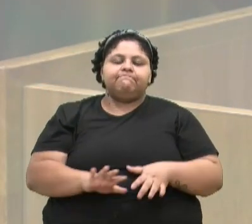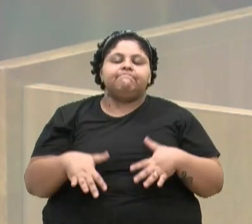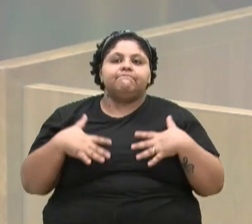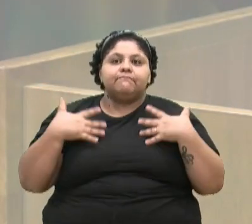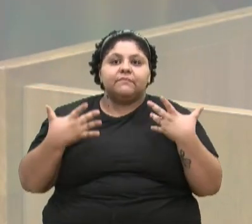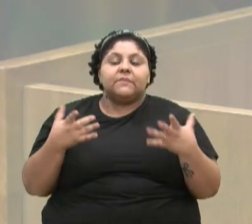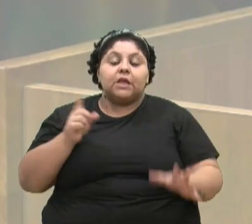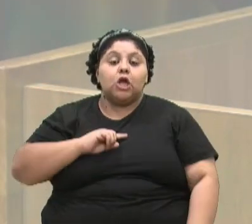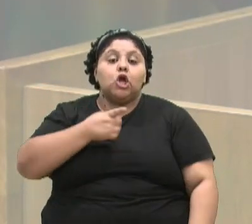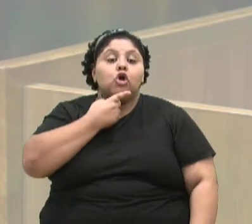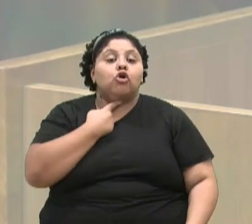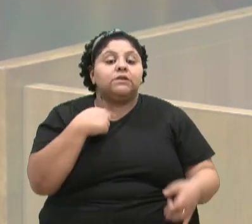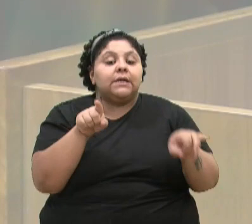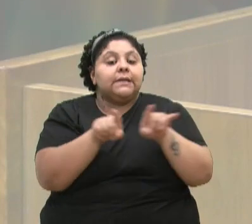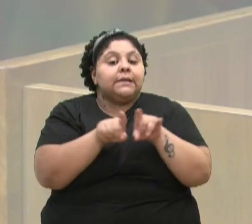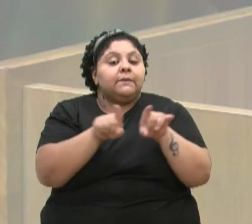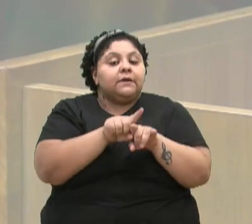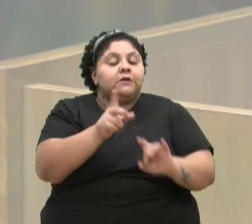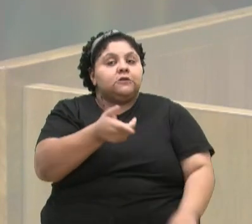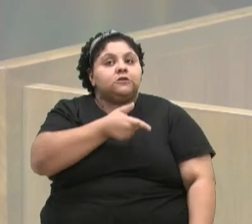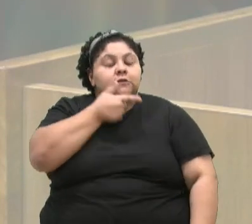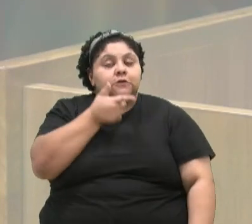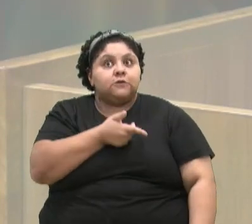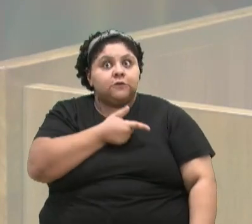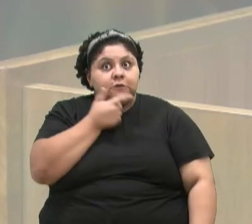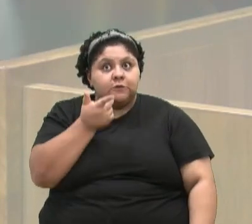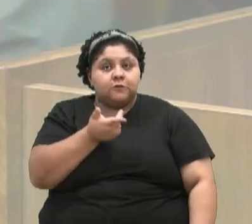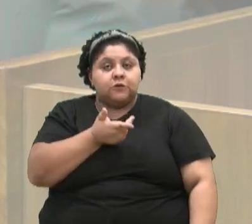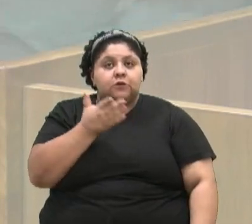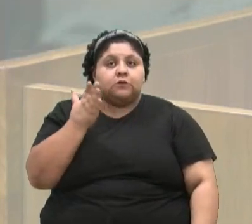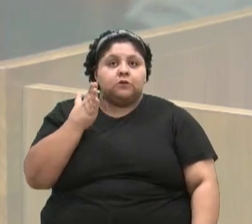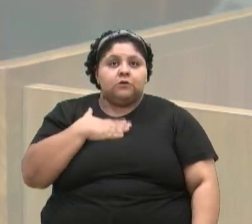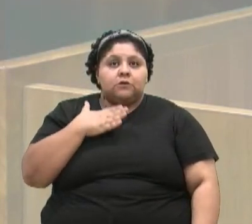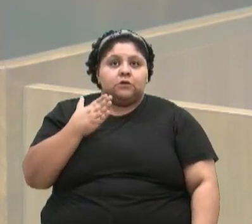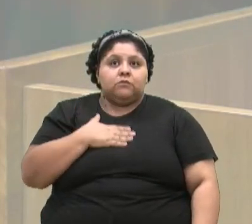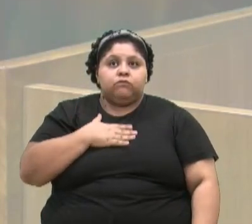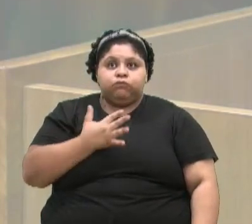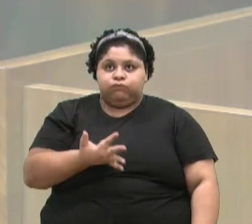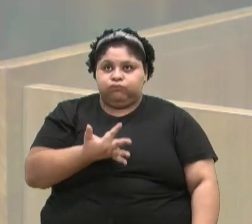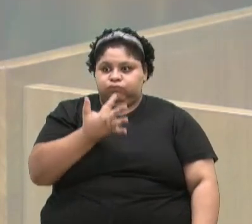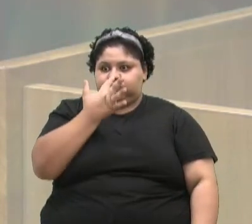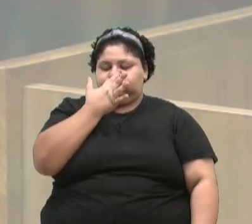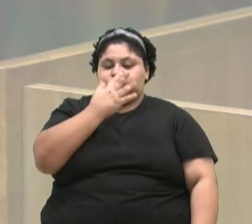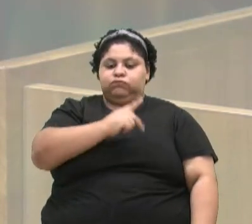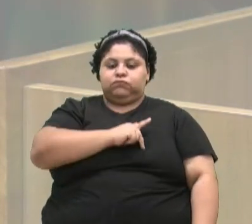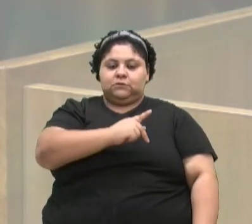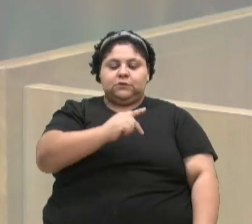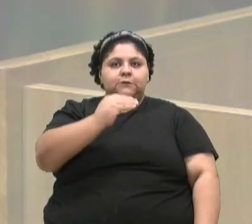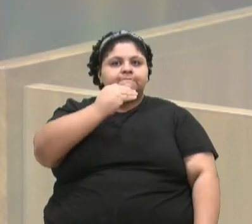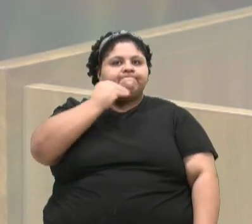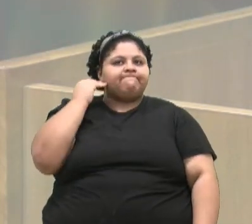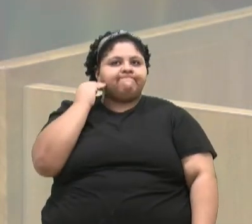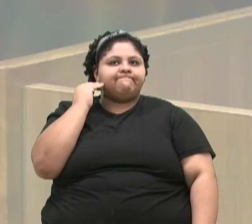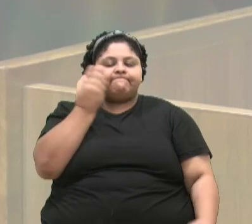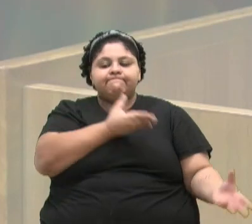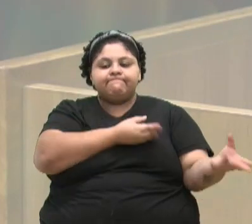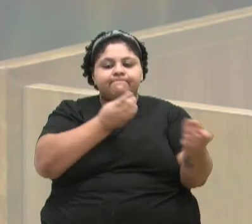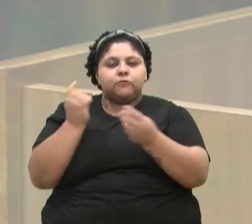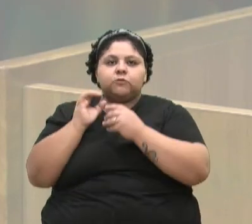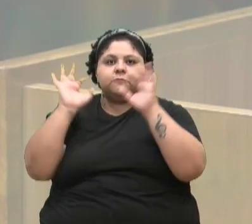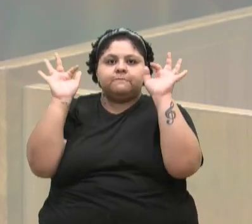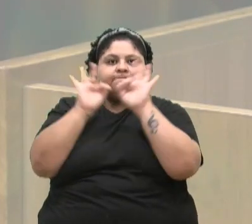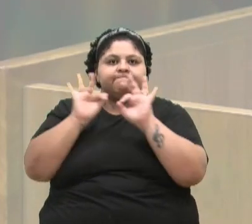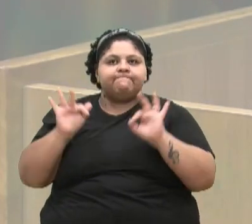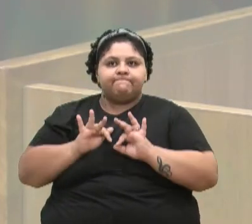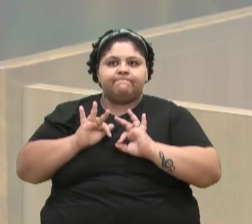Eu gostaria também de destacar que eu estou impressionada, presidente, estou muito impressionada com